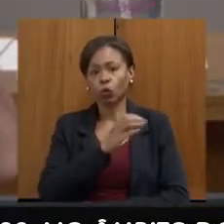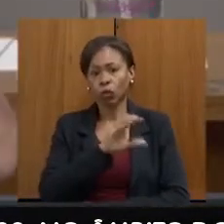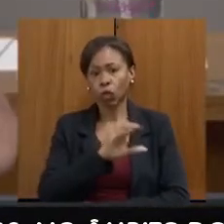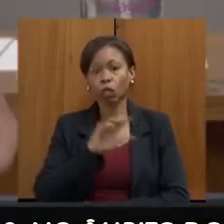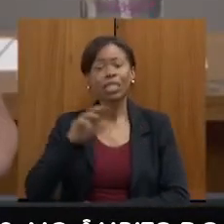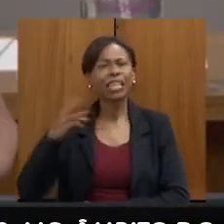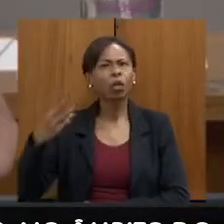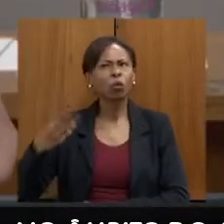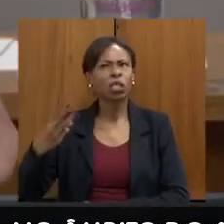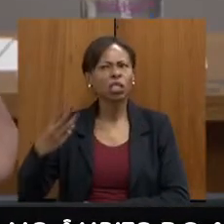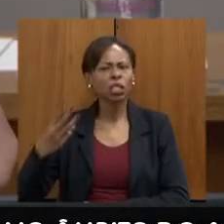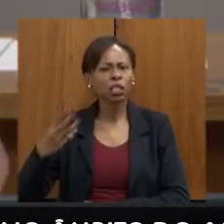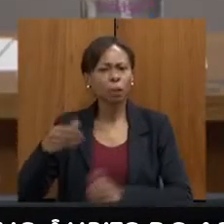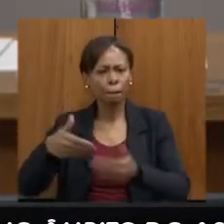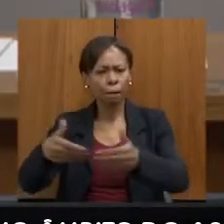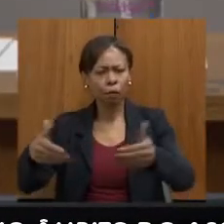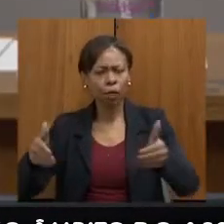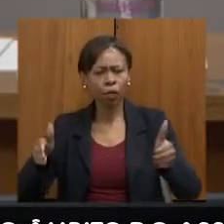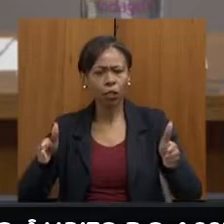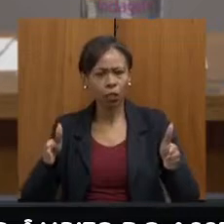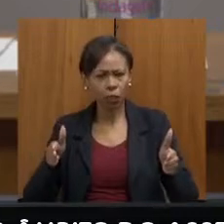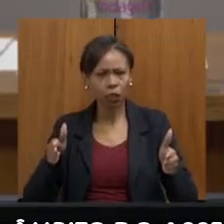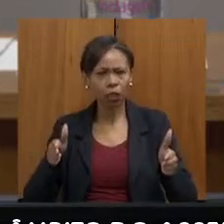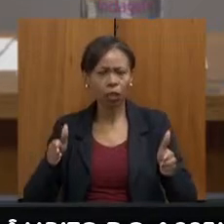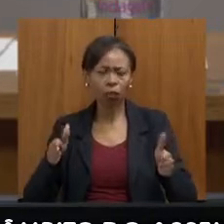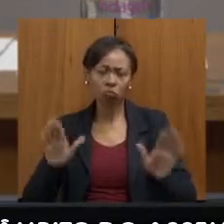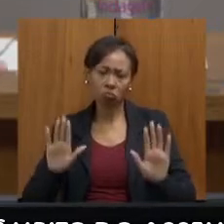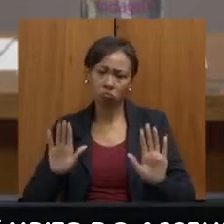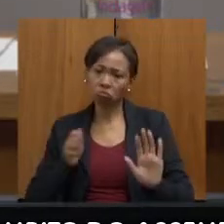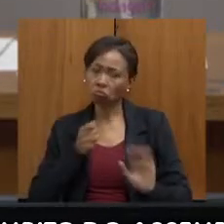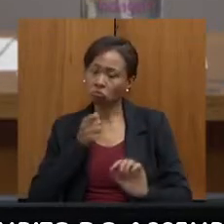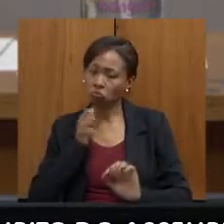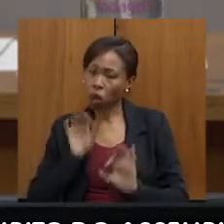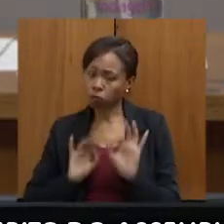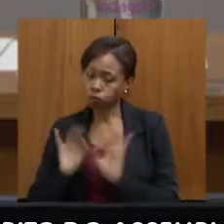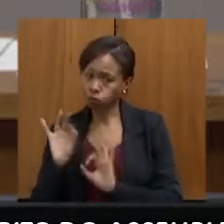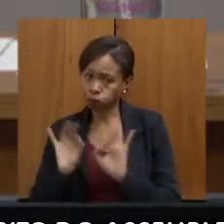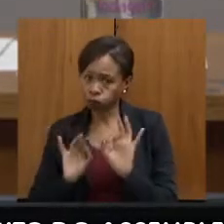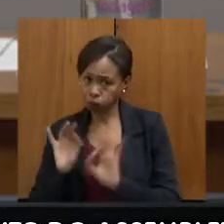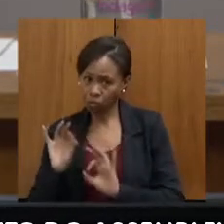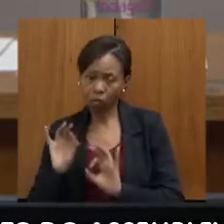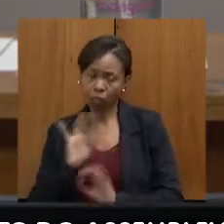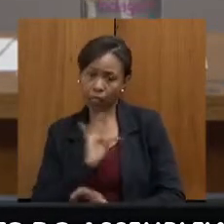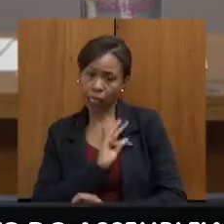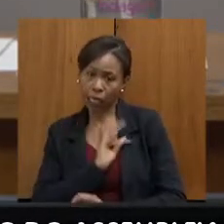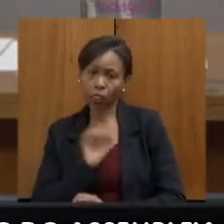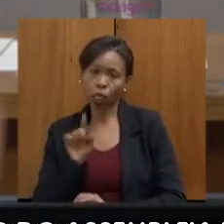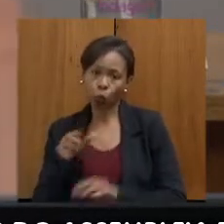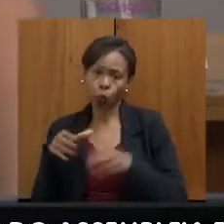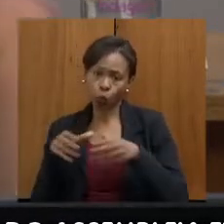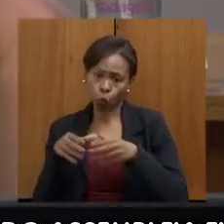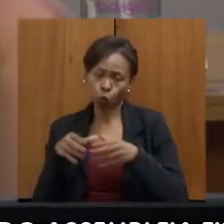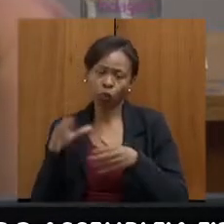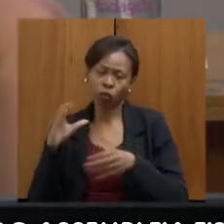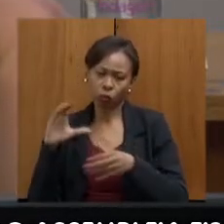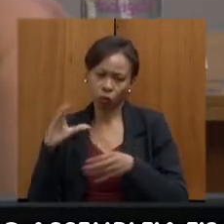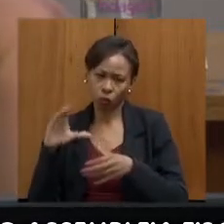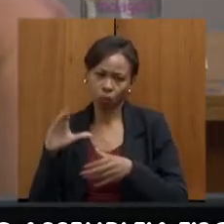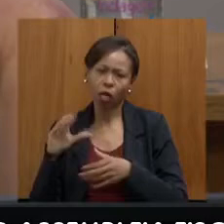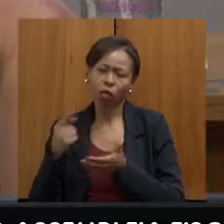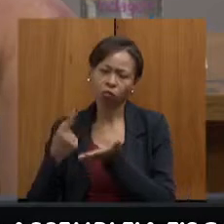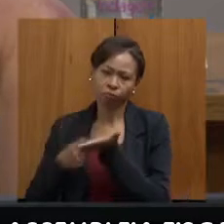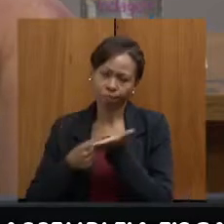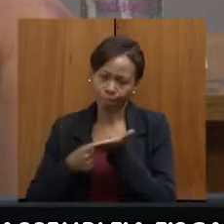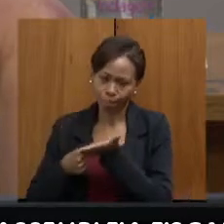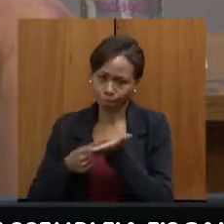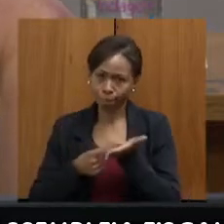do Sambódromo que está em discussão técnica com arquivos de Contagem que precisa ser